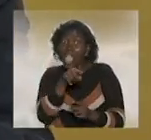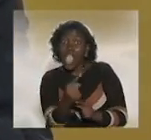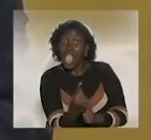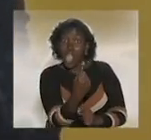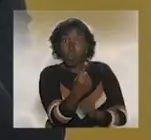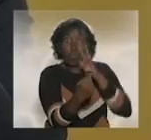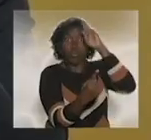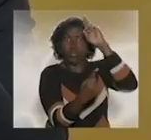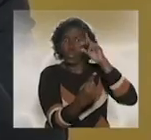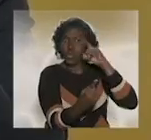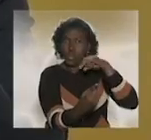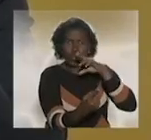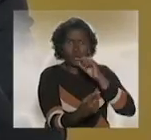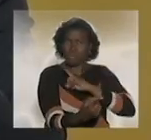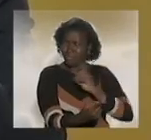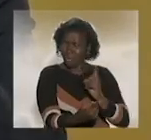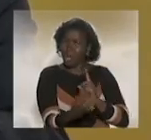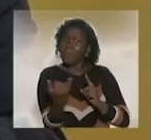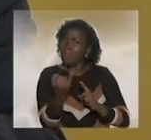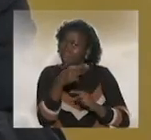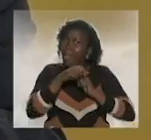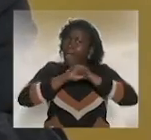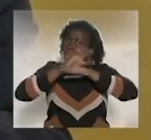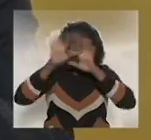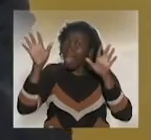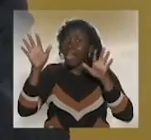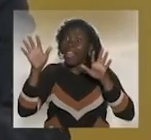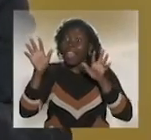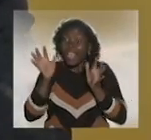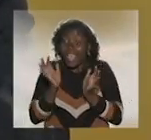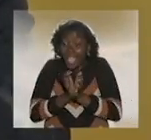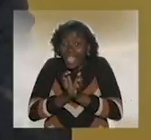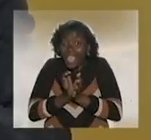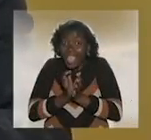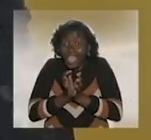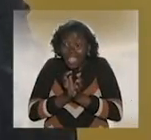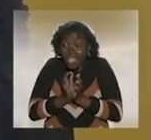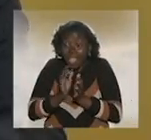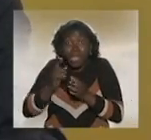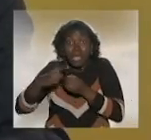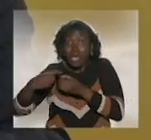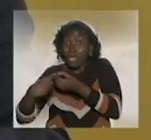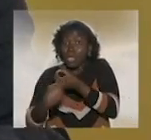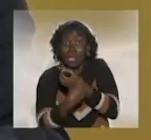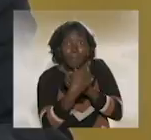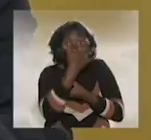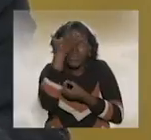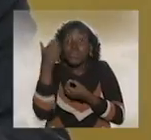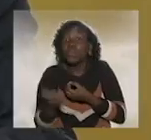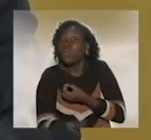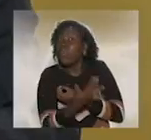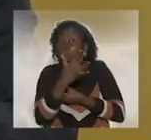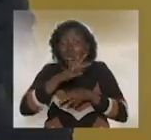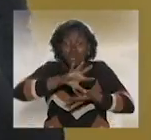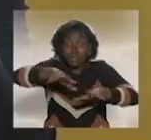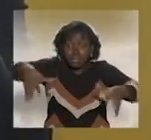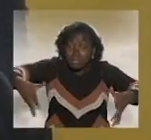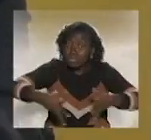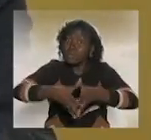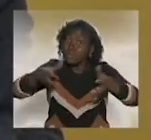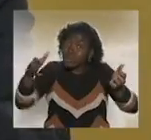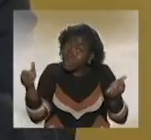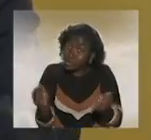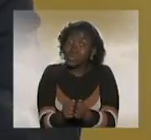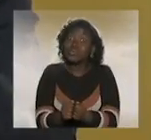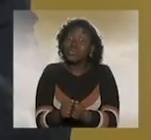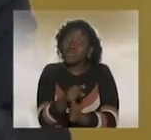é? Não é ele a pessoa. Perfeito. Não é? Isso é muito importante entender. As entidades são instâncias coletivas, não é? Existem para atender a um